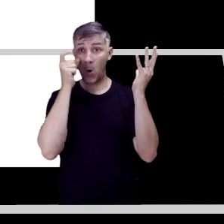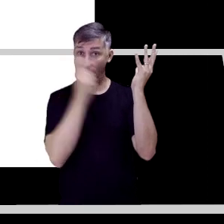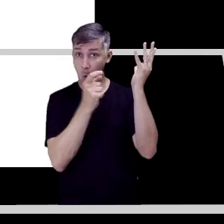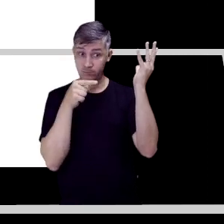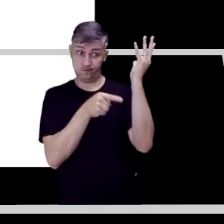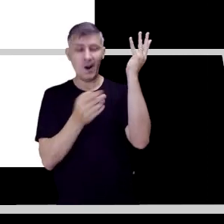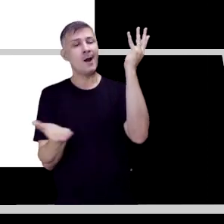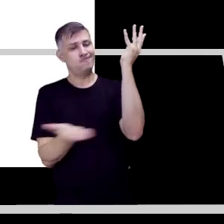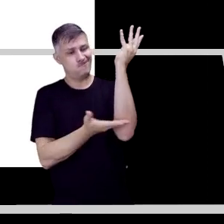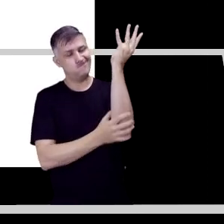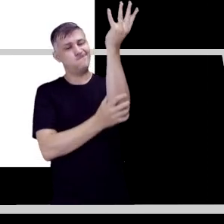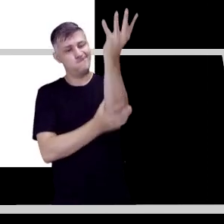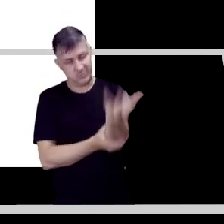mais